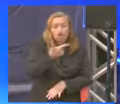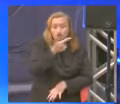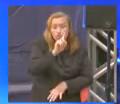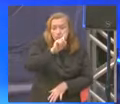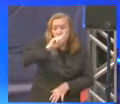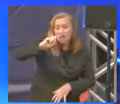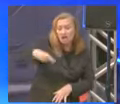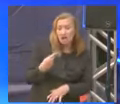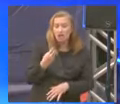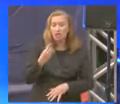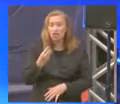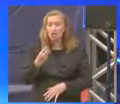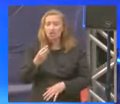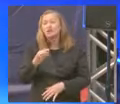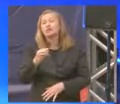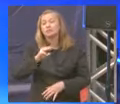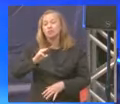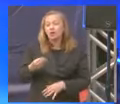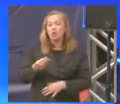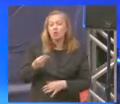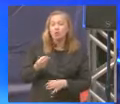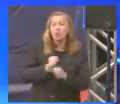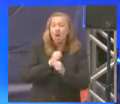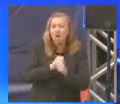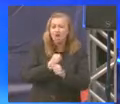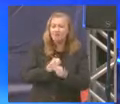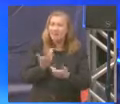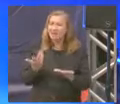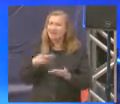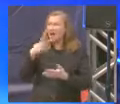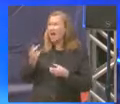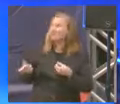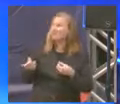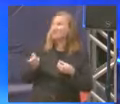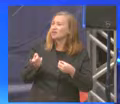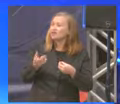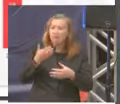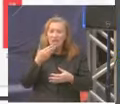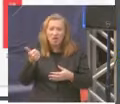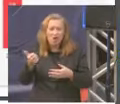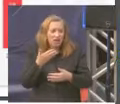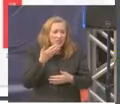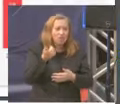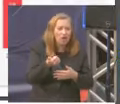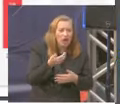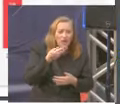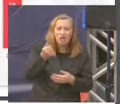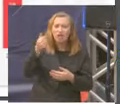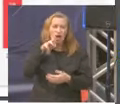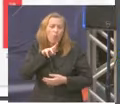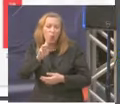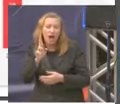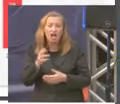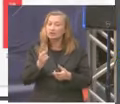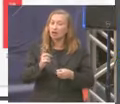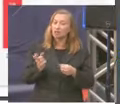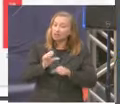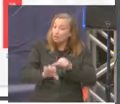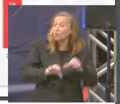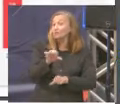quase 2 milhões de abandono por ano. E a gente, não, vamos trazer, vamos melhorar o refrigerado, vamos melhorar aqui. Não, tem que